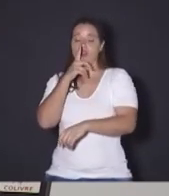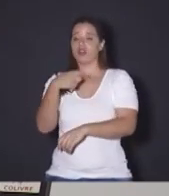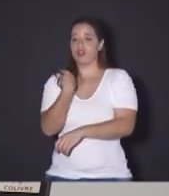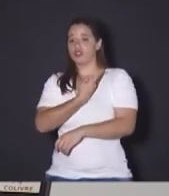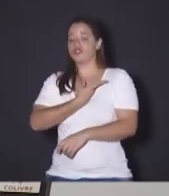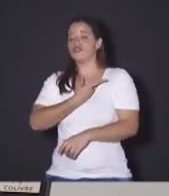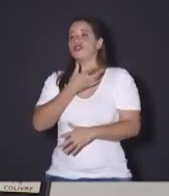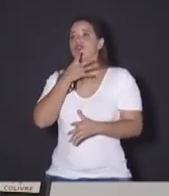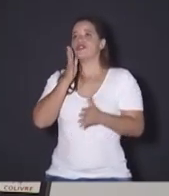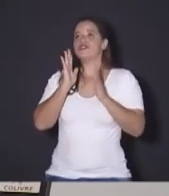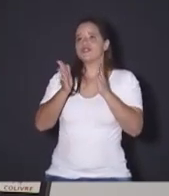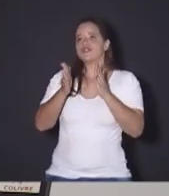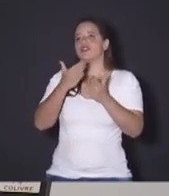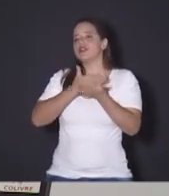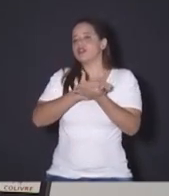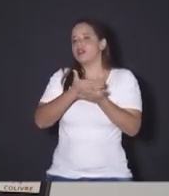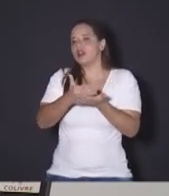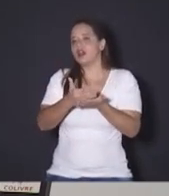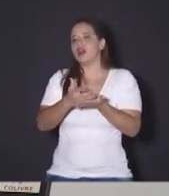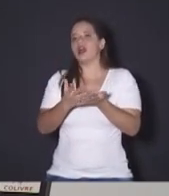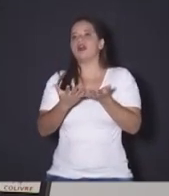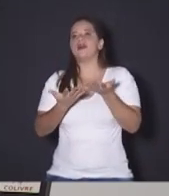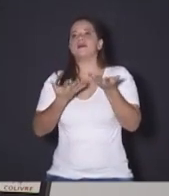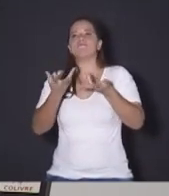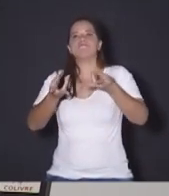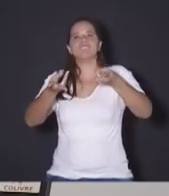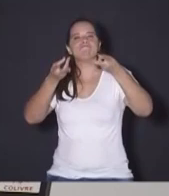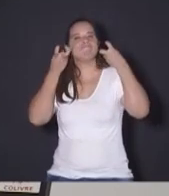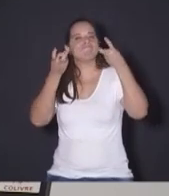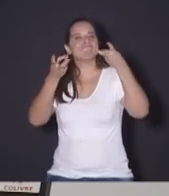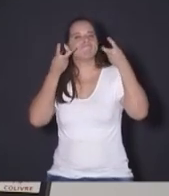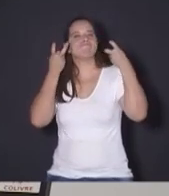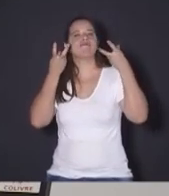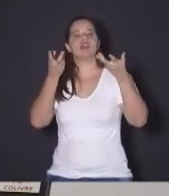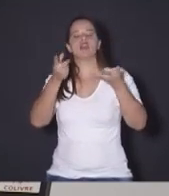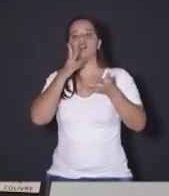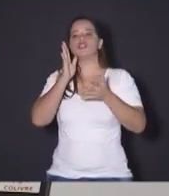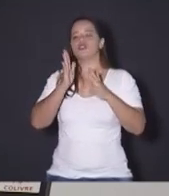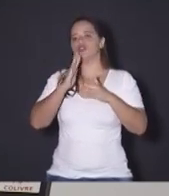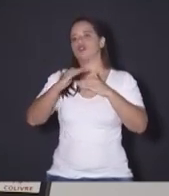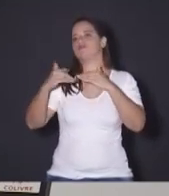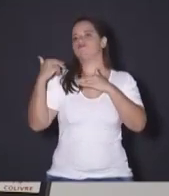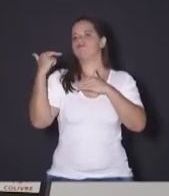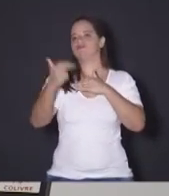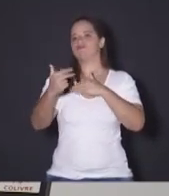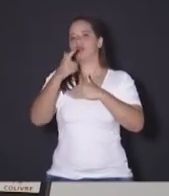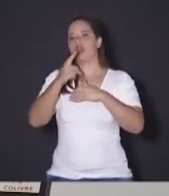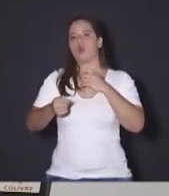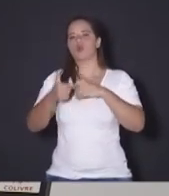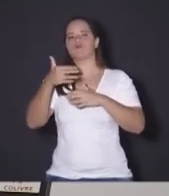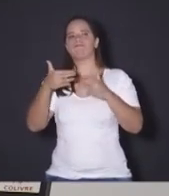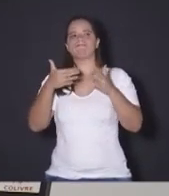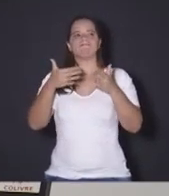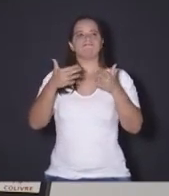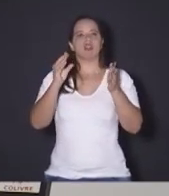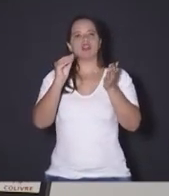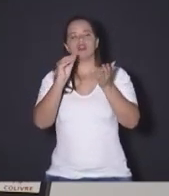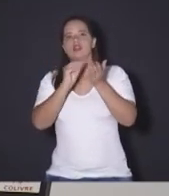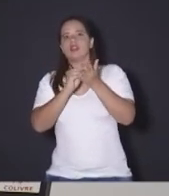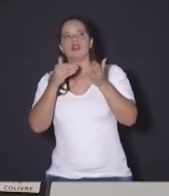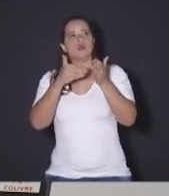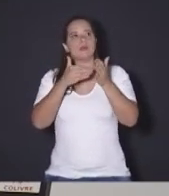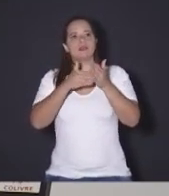começa a aaa com é perceber que ela ultrapassou alguns limites a